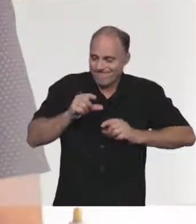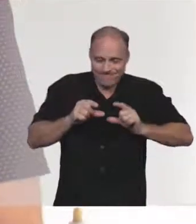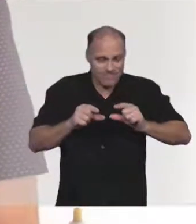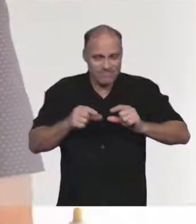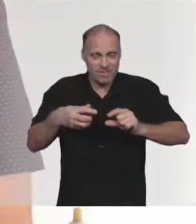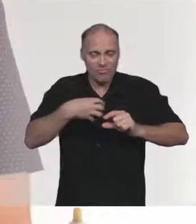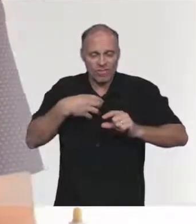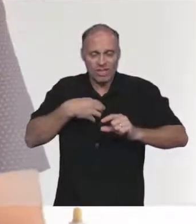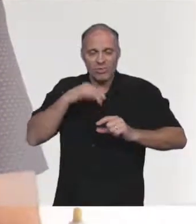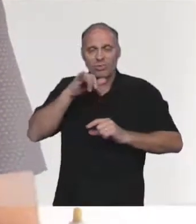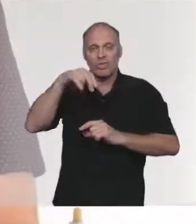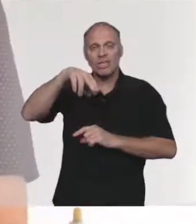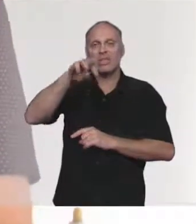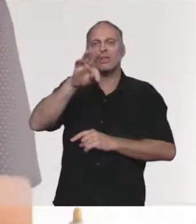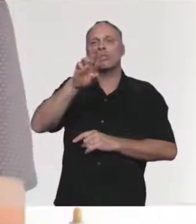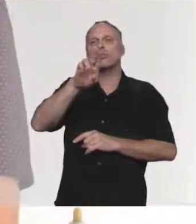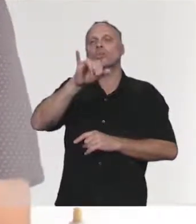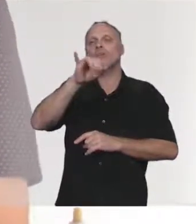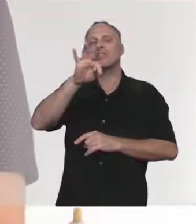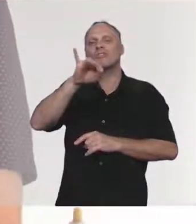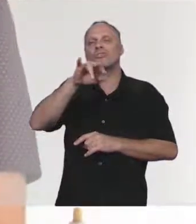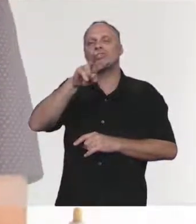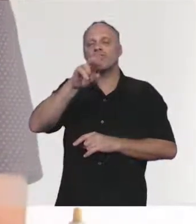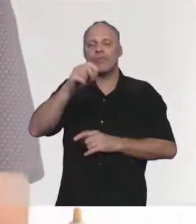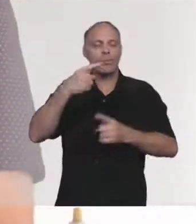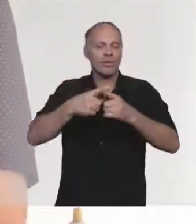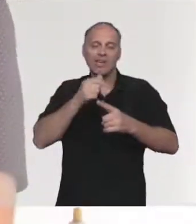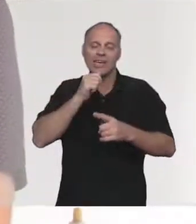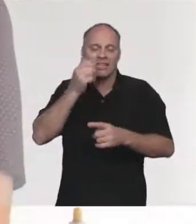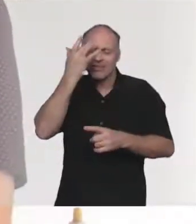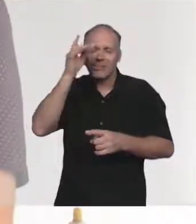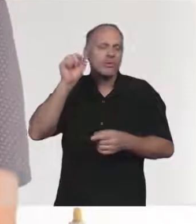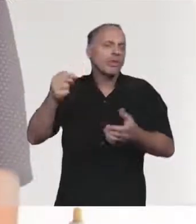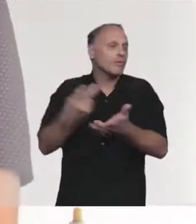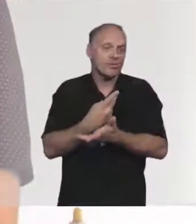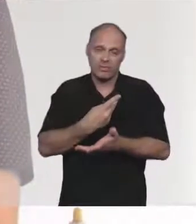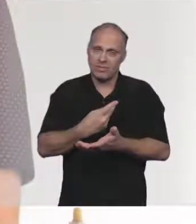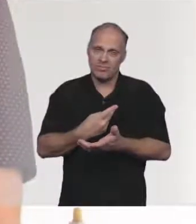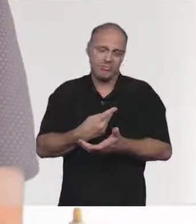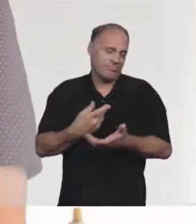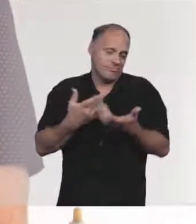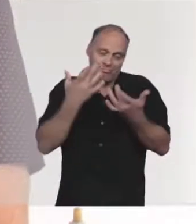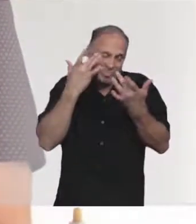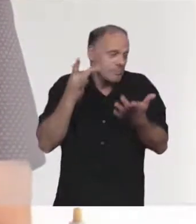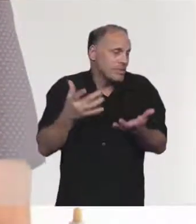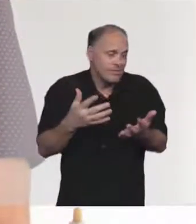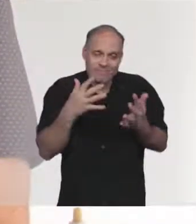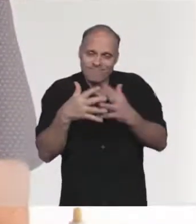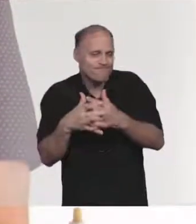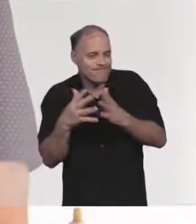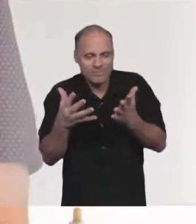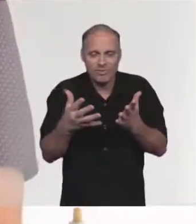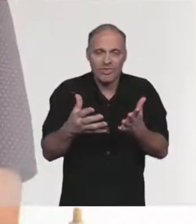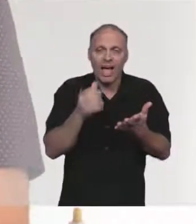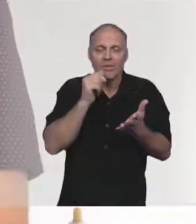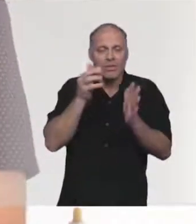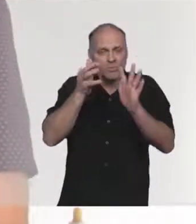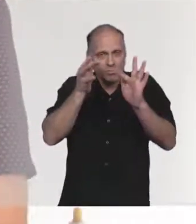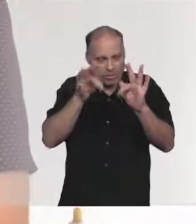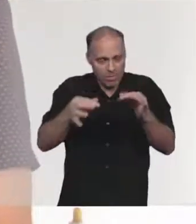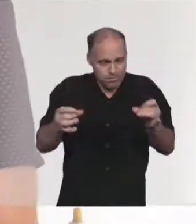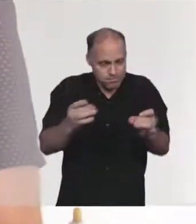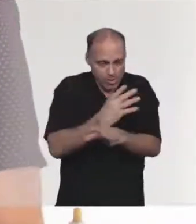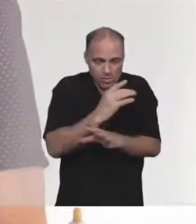Mas de uma forma intuitiva, eu ainda não sabia o que estava acontecendo nesse novo corpo de trabalho. E quando eu terminei